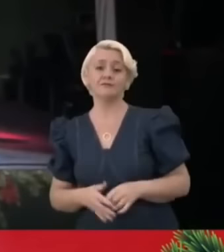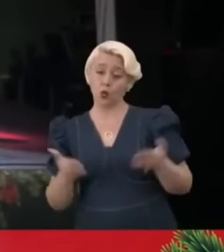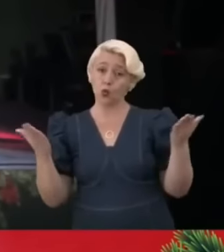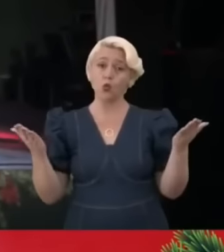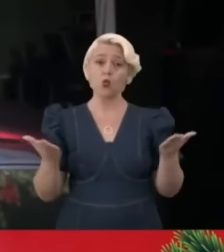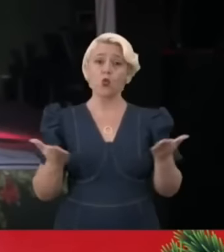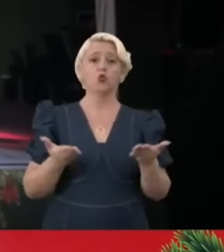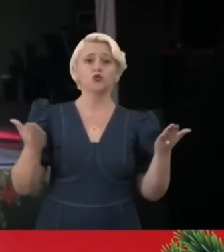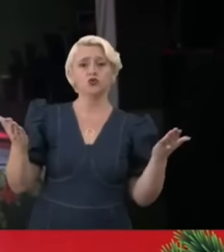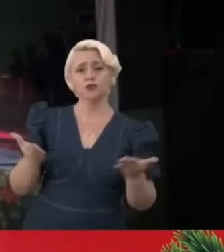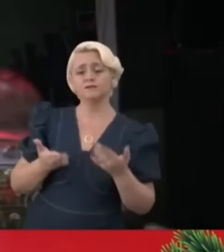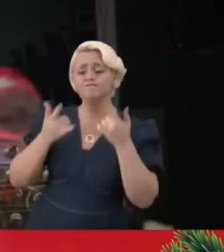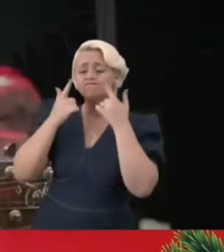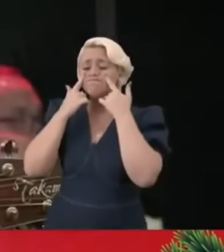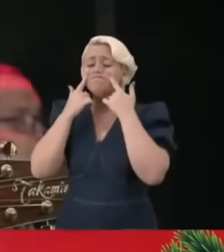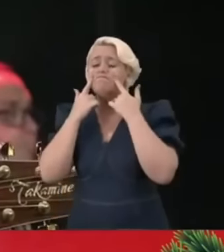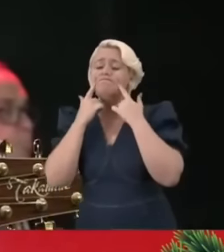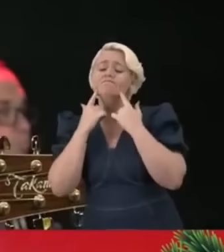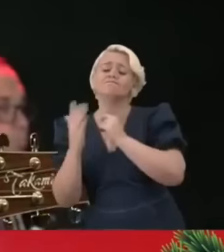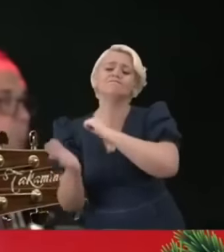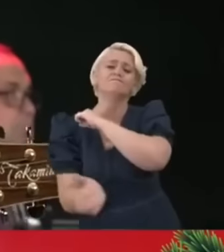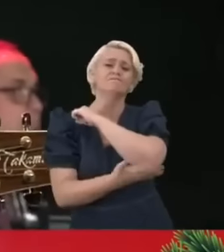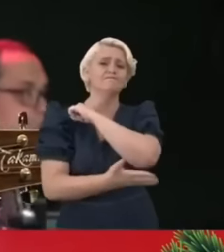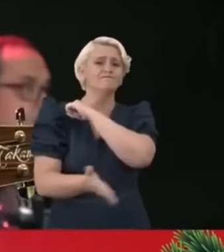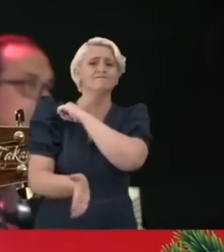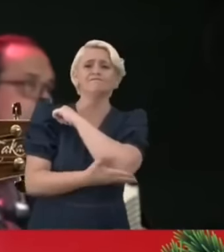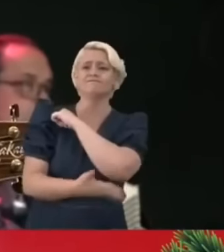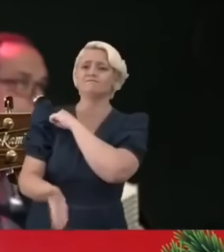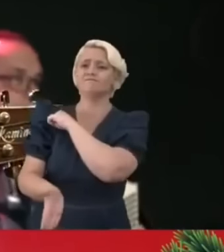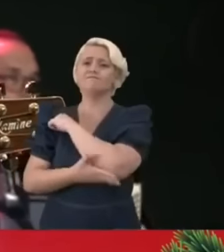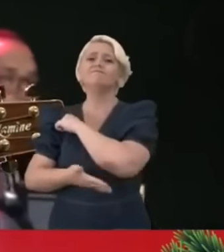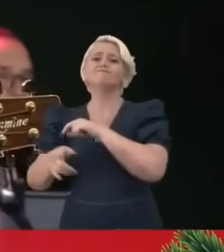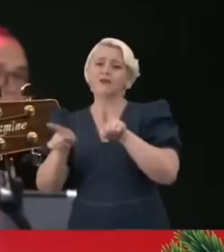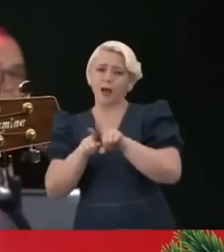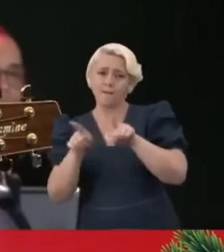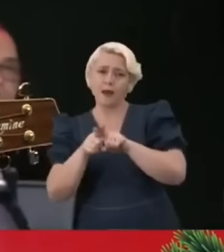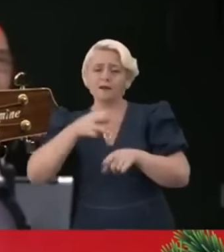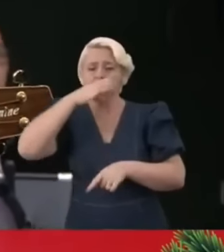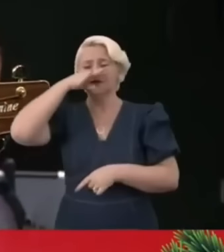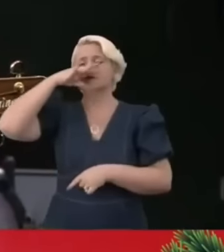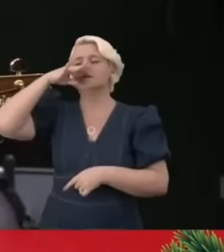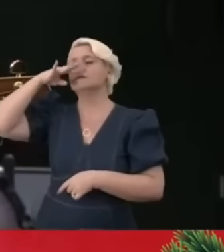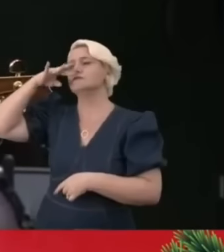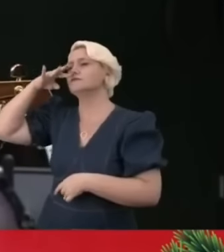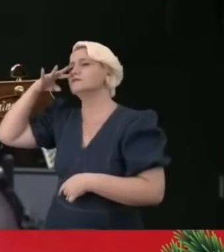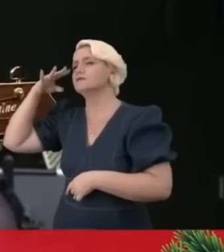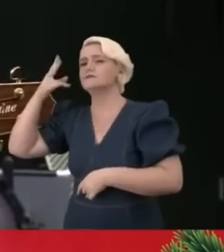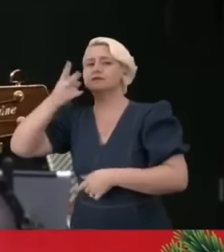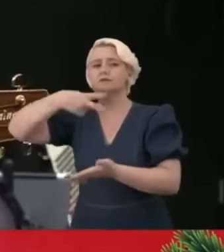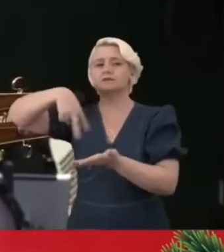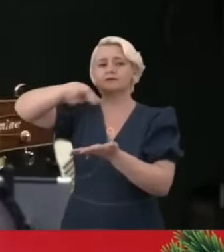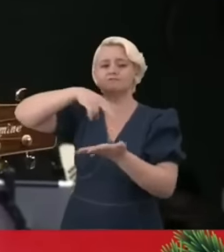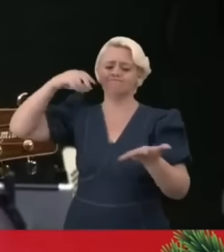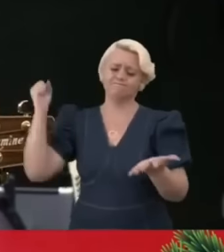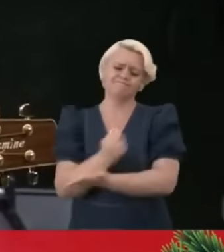Hoje choro de ciúme, ciúme até do perfume que ela deixa no